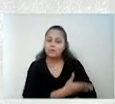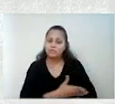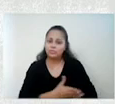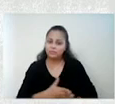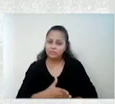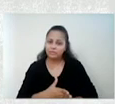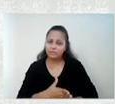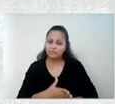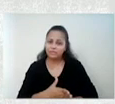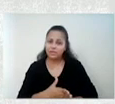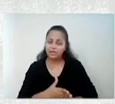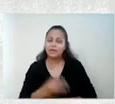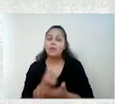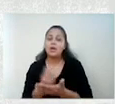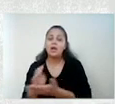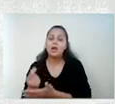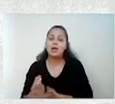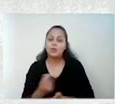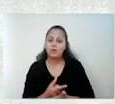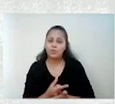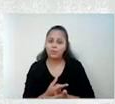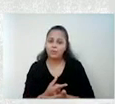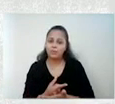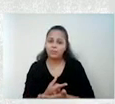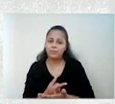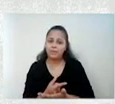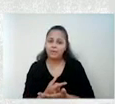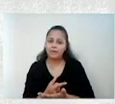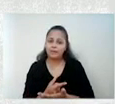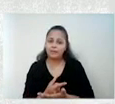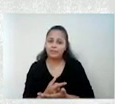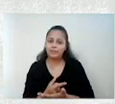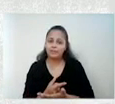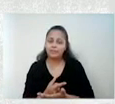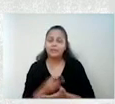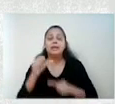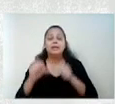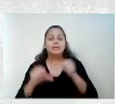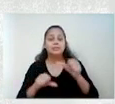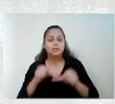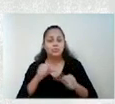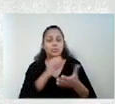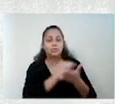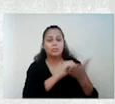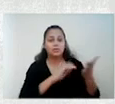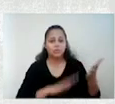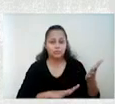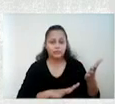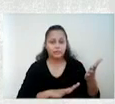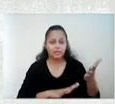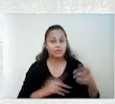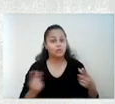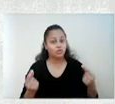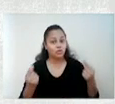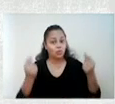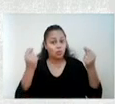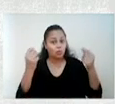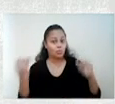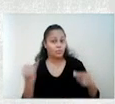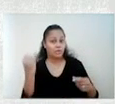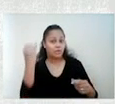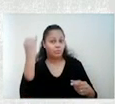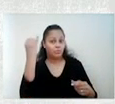por meio dos negociantes. E o comércio logo se tornou uma atividade econômica significativa na